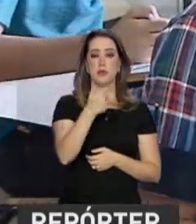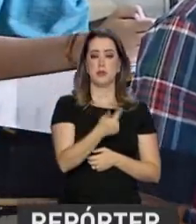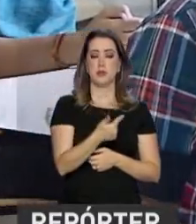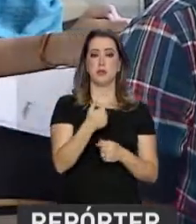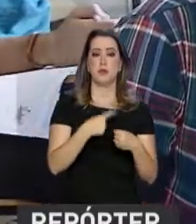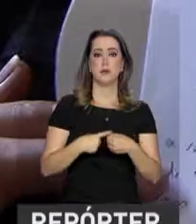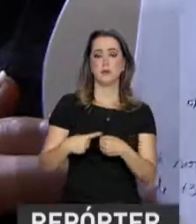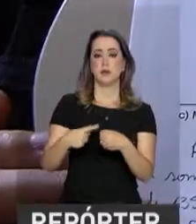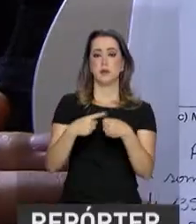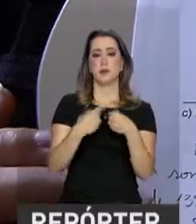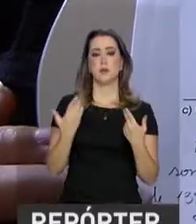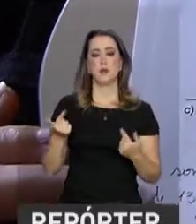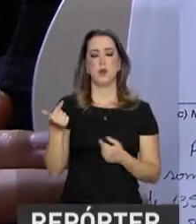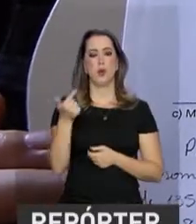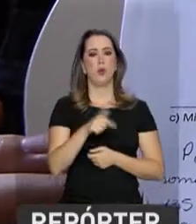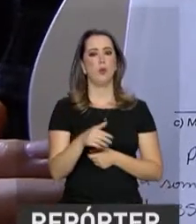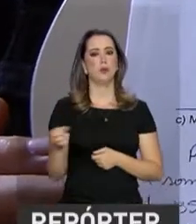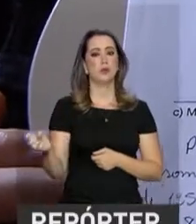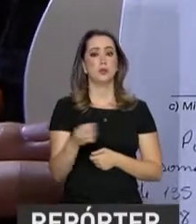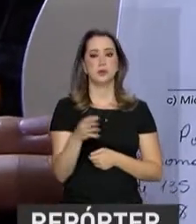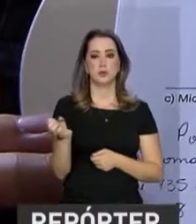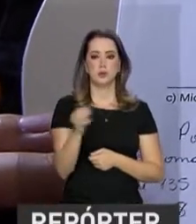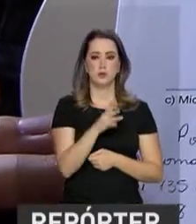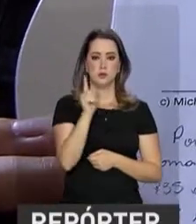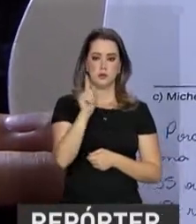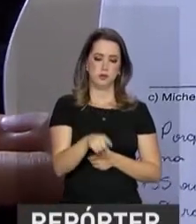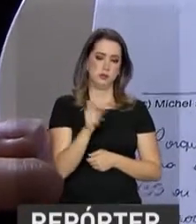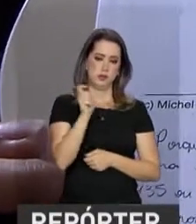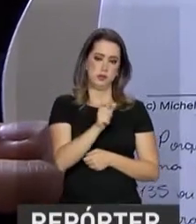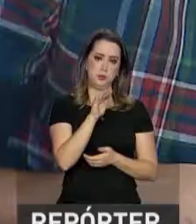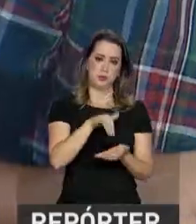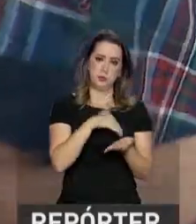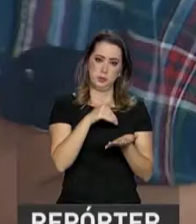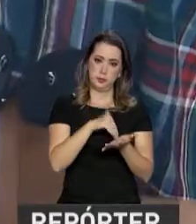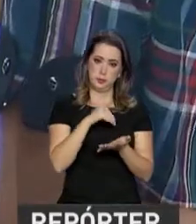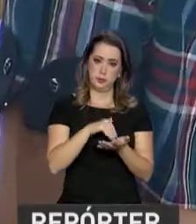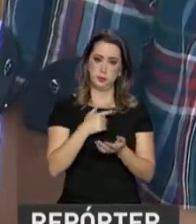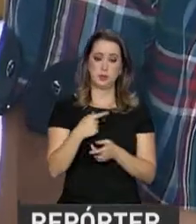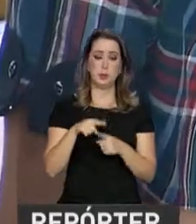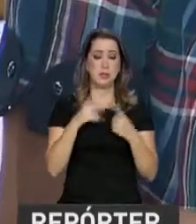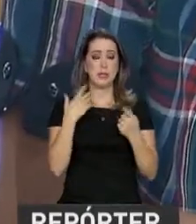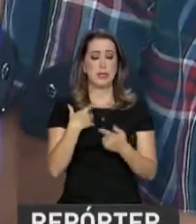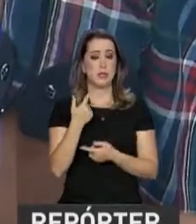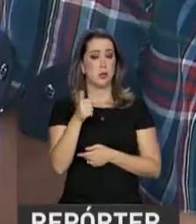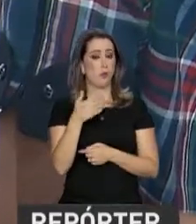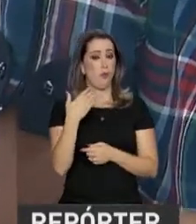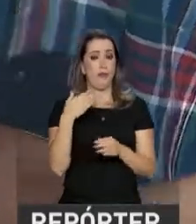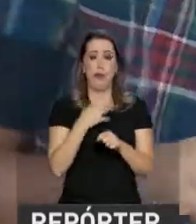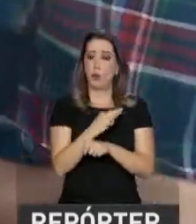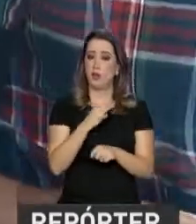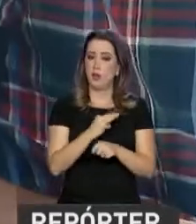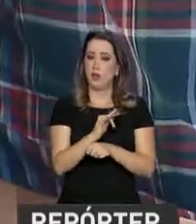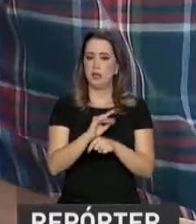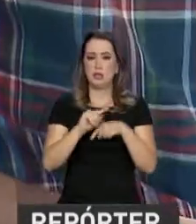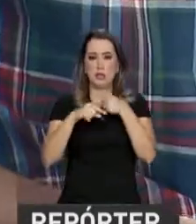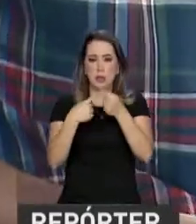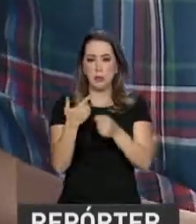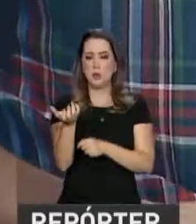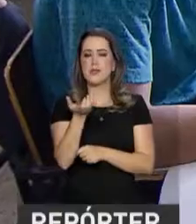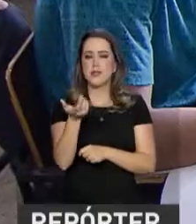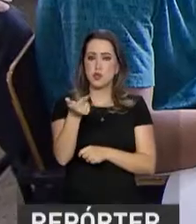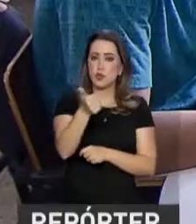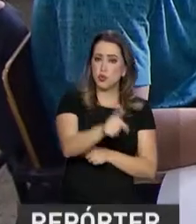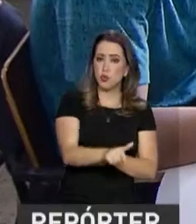municípios outra novidade é que os candidatos que se inscreverem e não fizerem a prova mas desejarem fazer o exame novamente